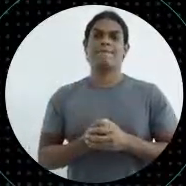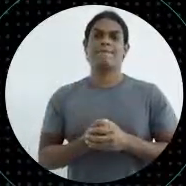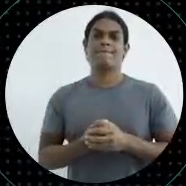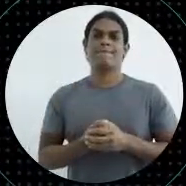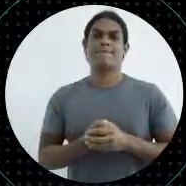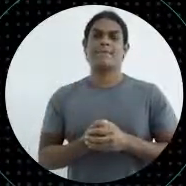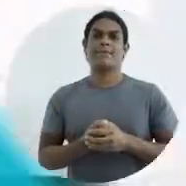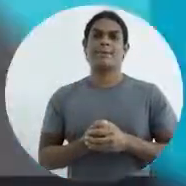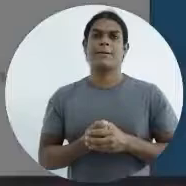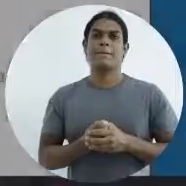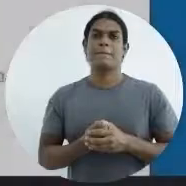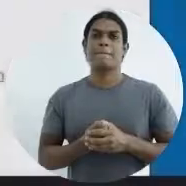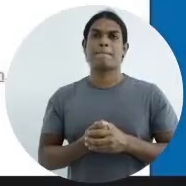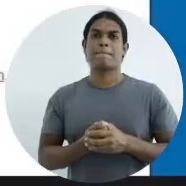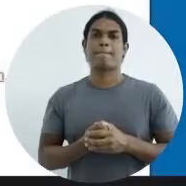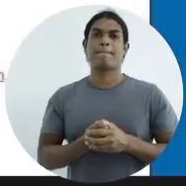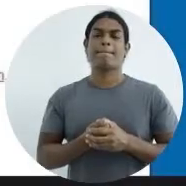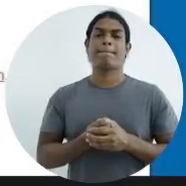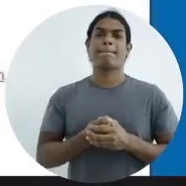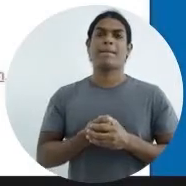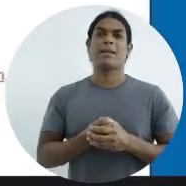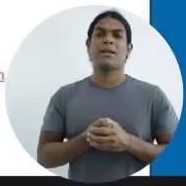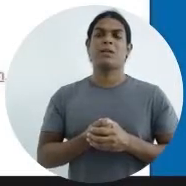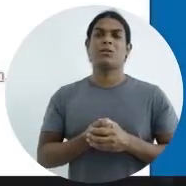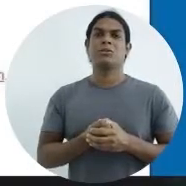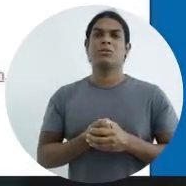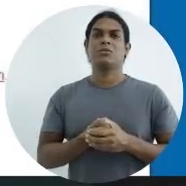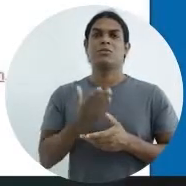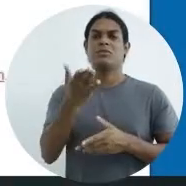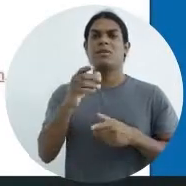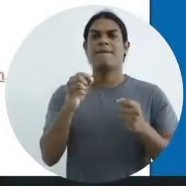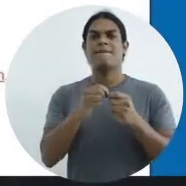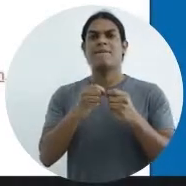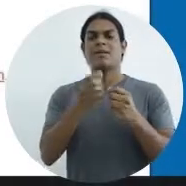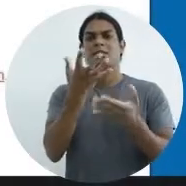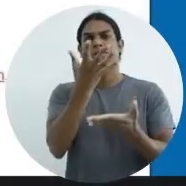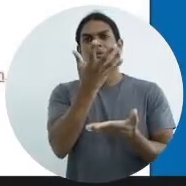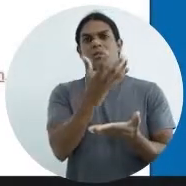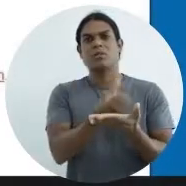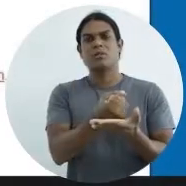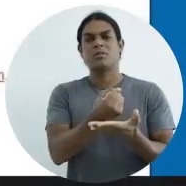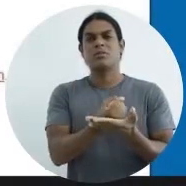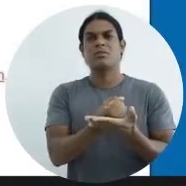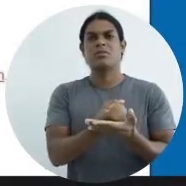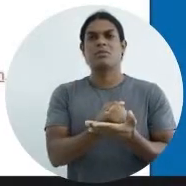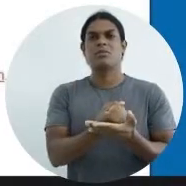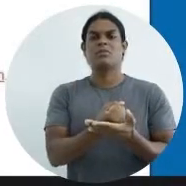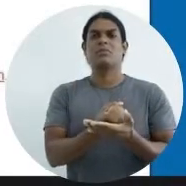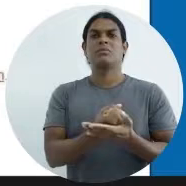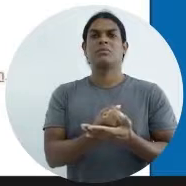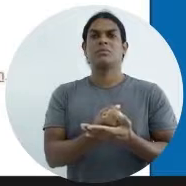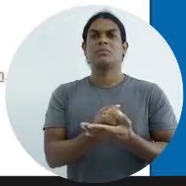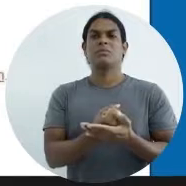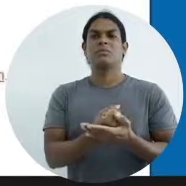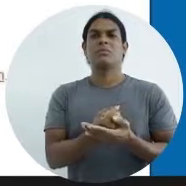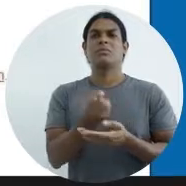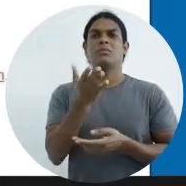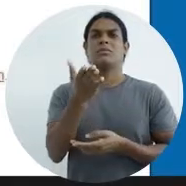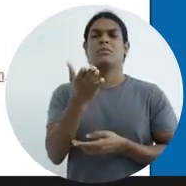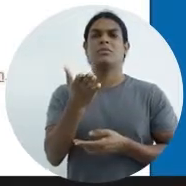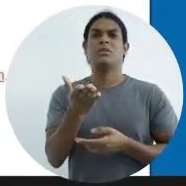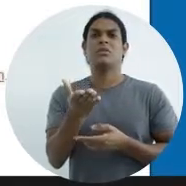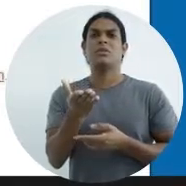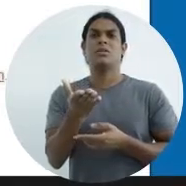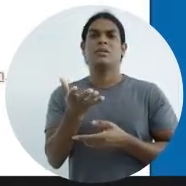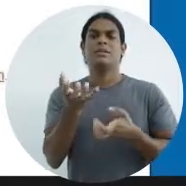tá? Então vamos ver essas duas formas. Você vai fazer o download na página do jQuery. Então, se você decidir puxar